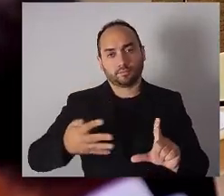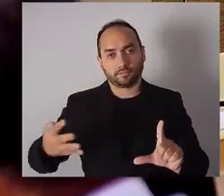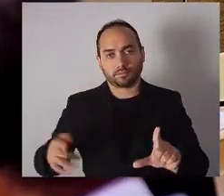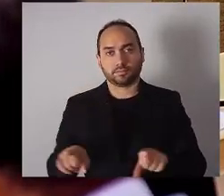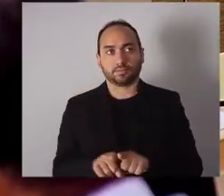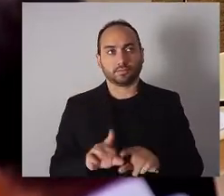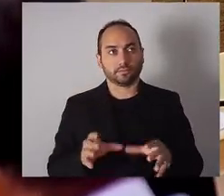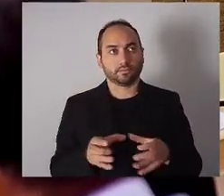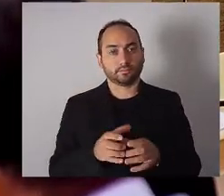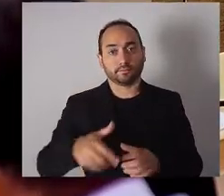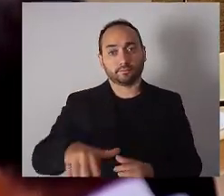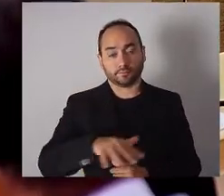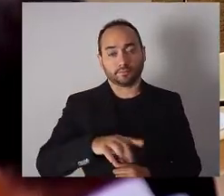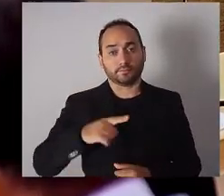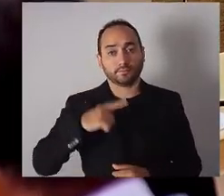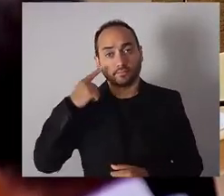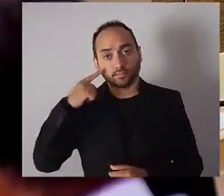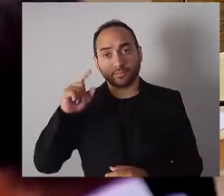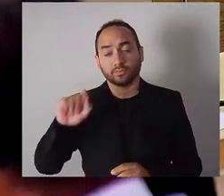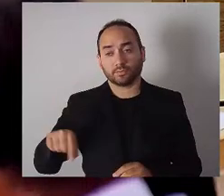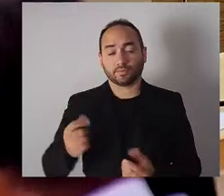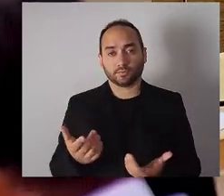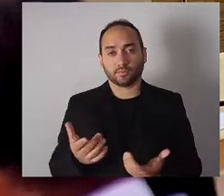LGBTQIA+, voltadas à proteção